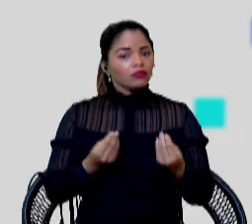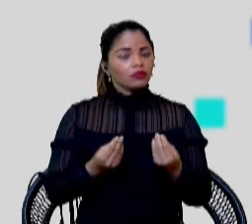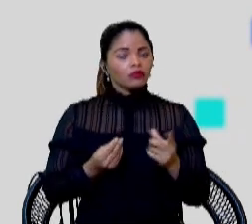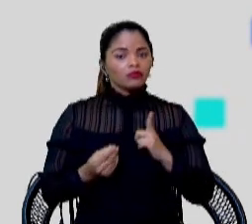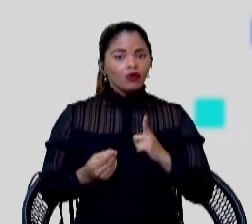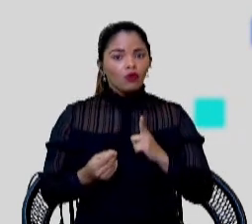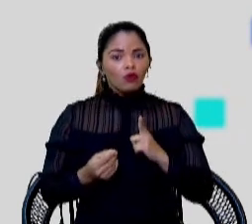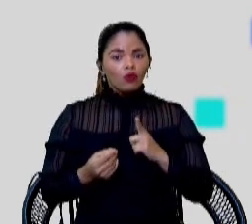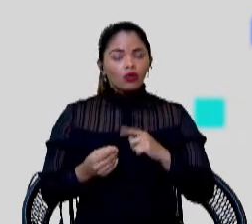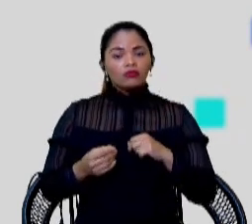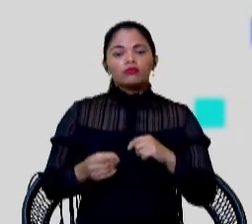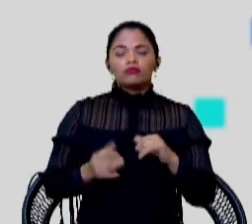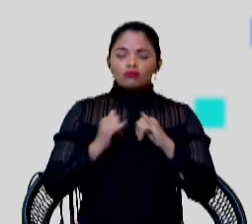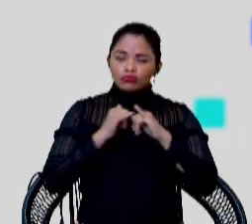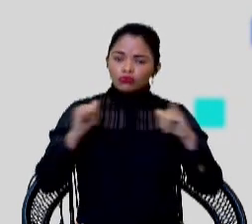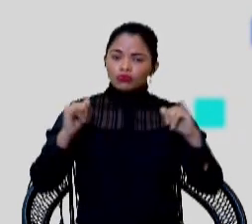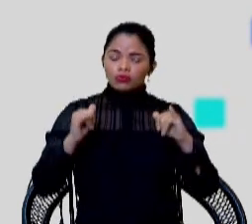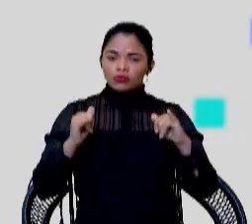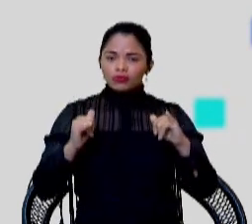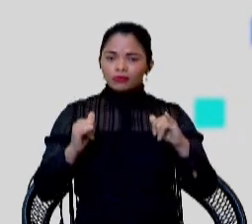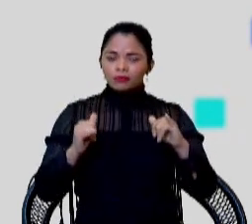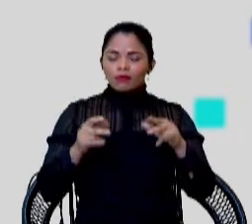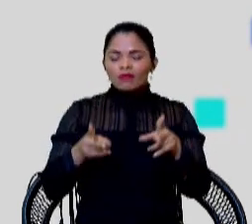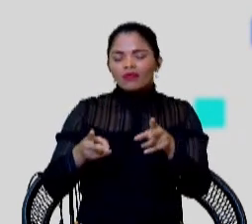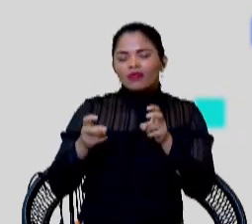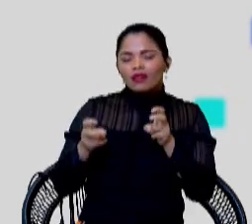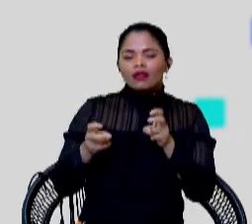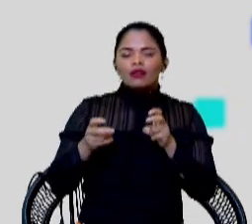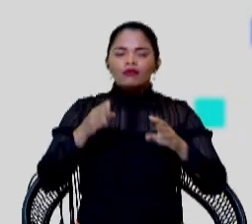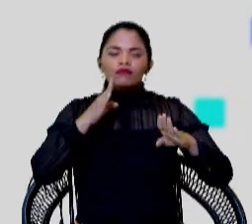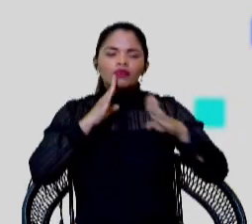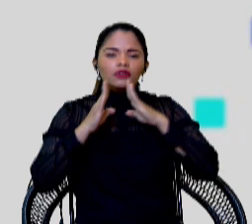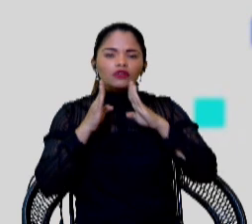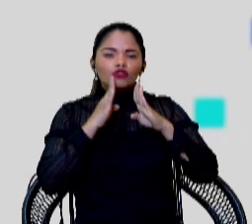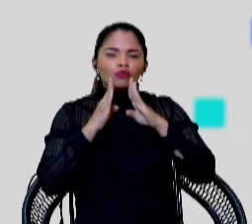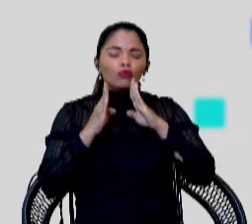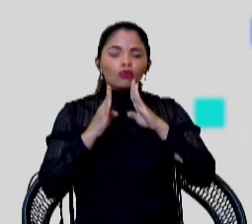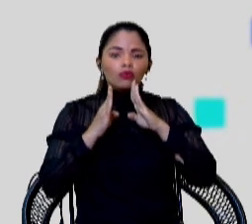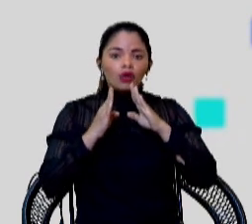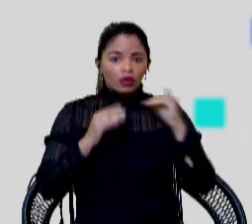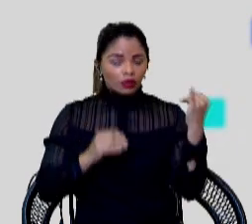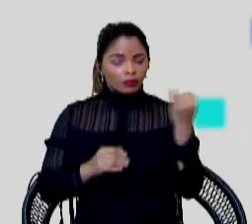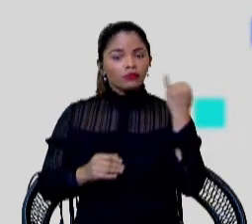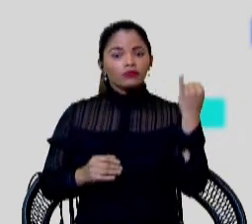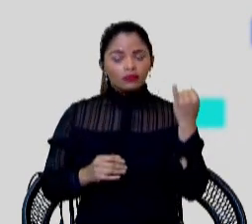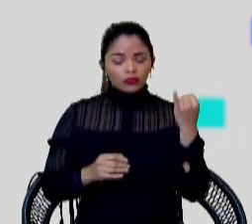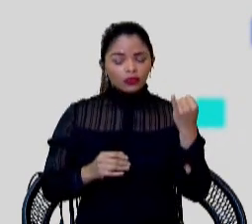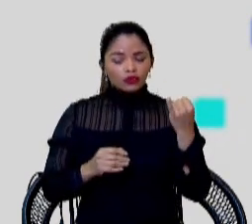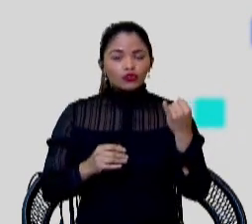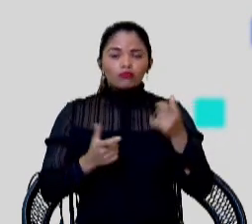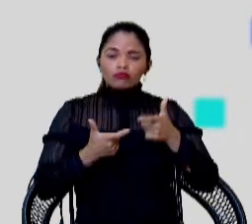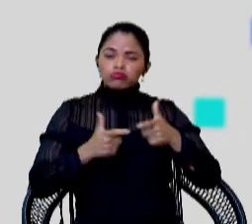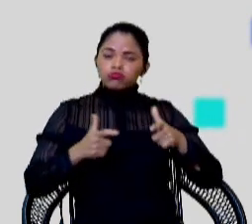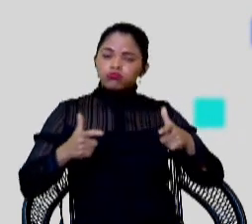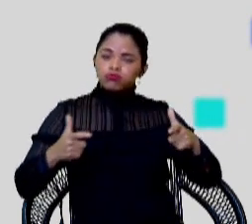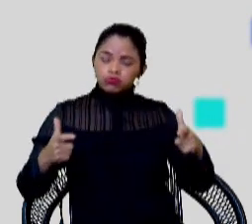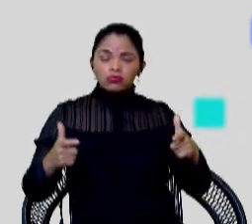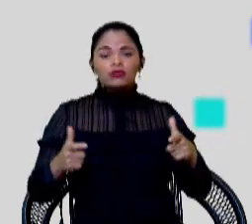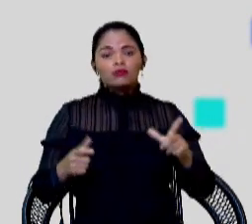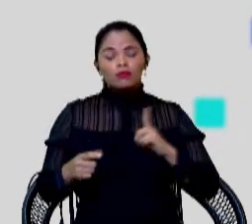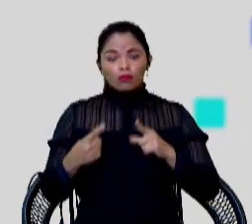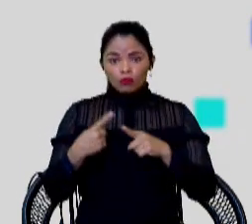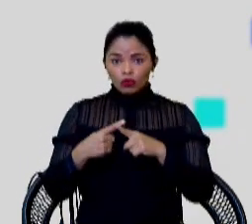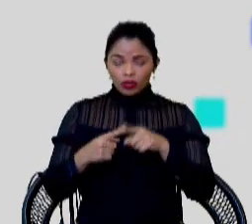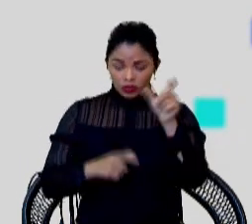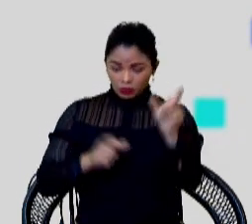vai passando pelas dicas, mas a gente está vendo que o Facebook, ele não é só uma plataforma que ela é grande, mas que ela cresce. E ela cresce porque